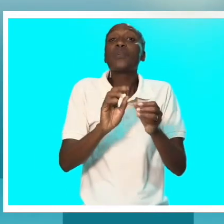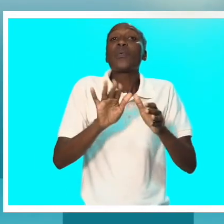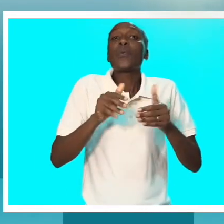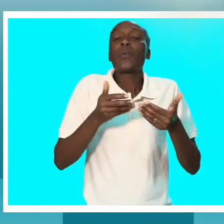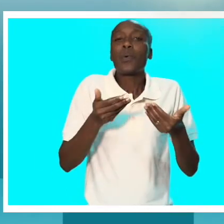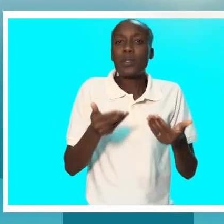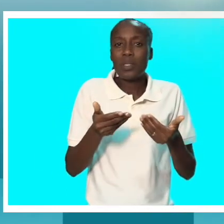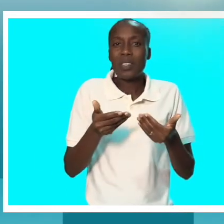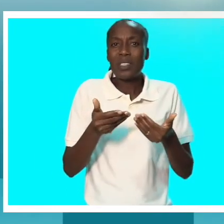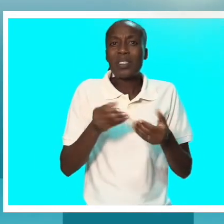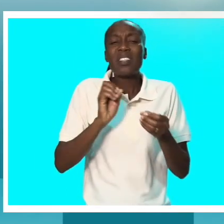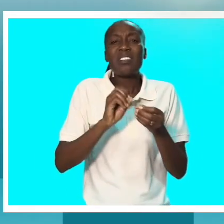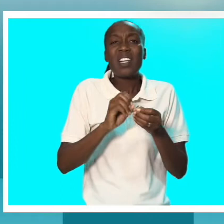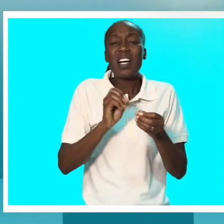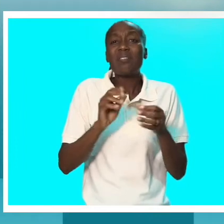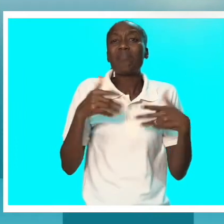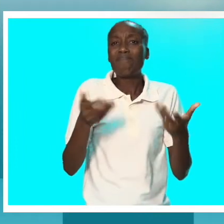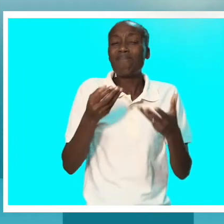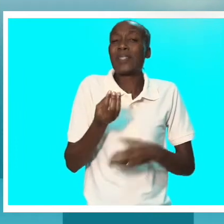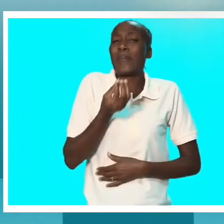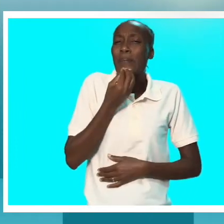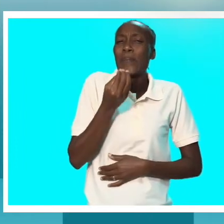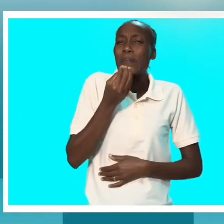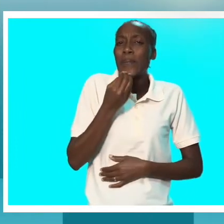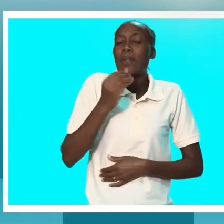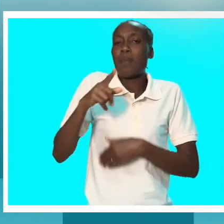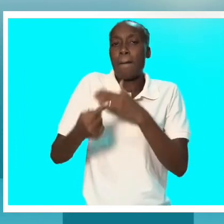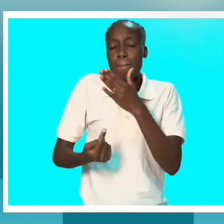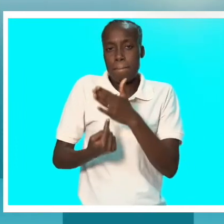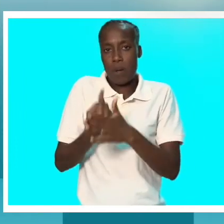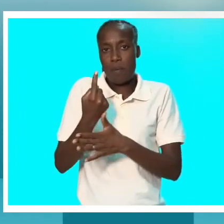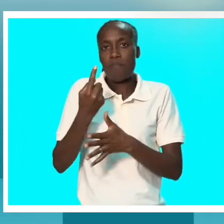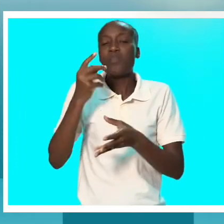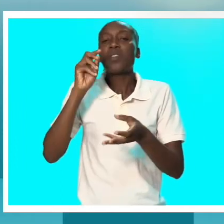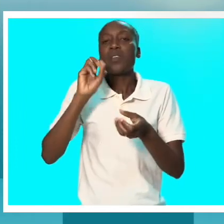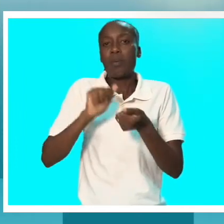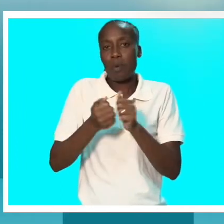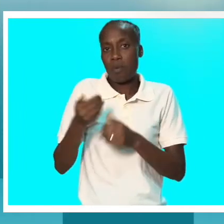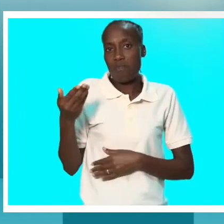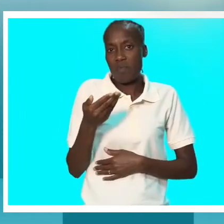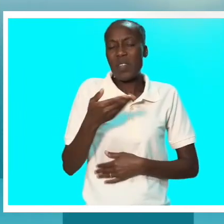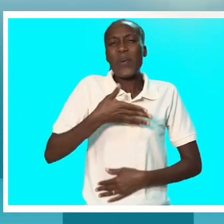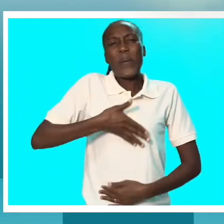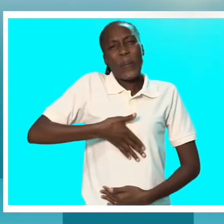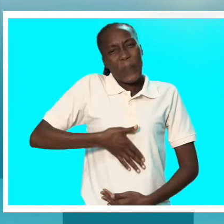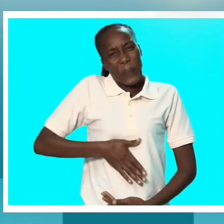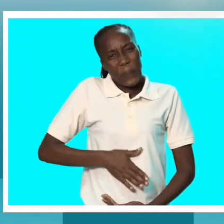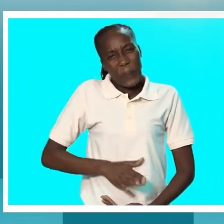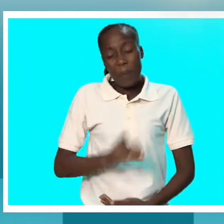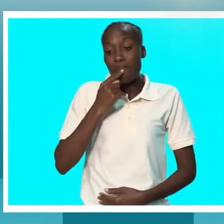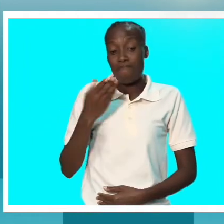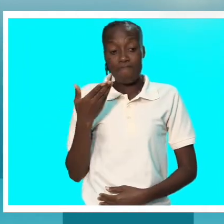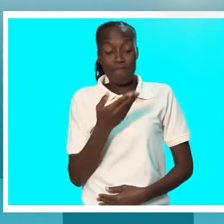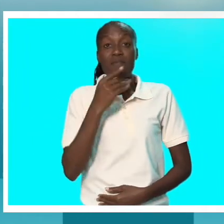o consumo excessivo de alimentos, que resulta da estimulação frequente da fome.